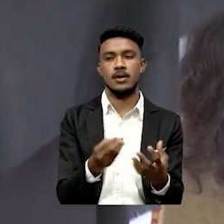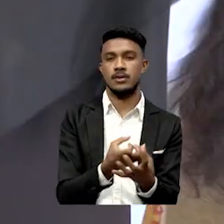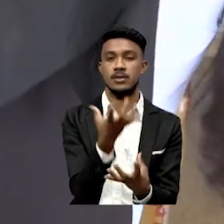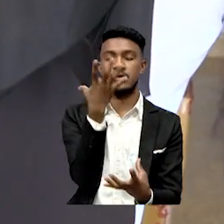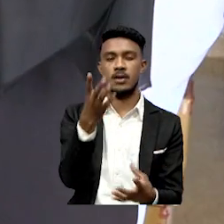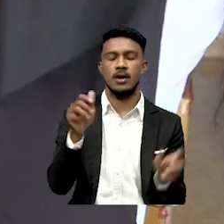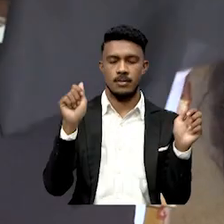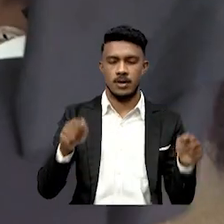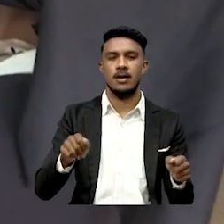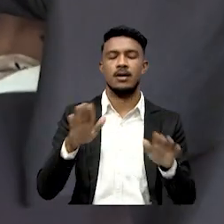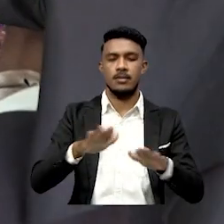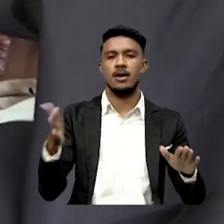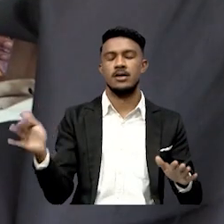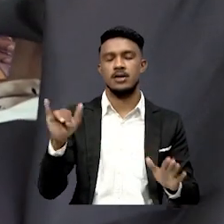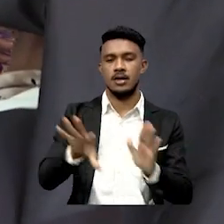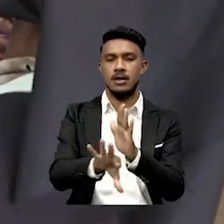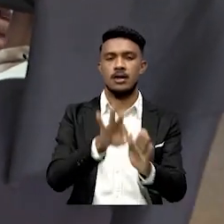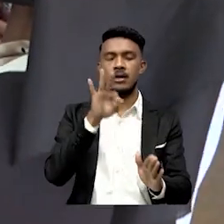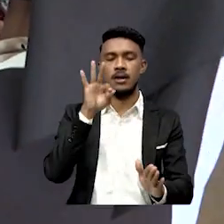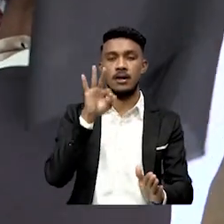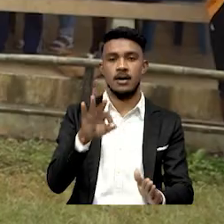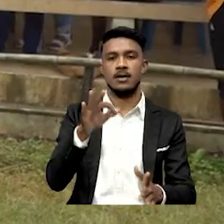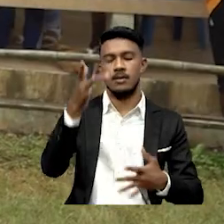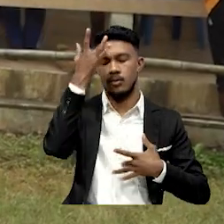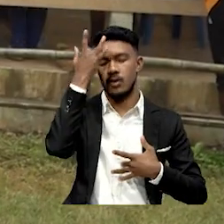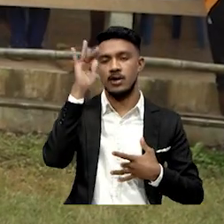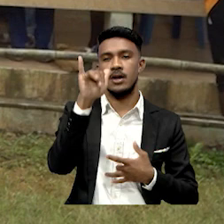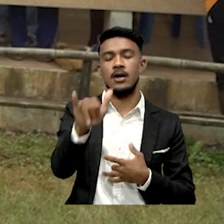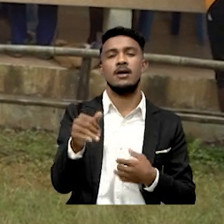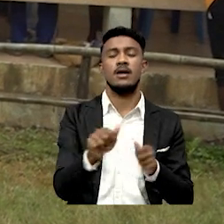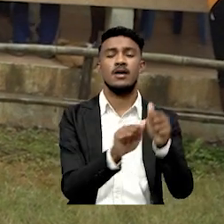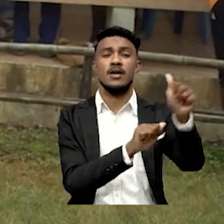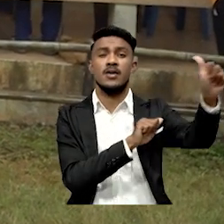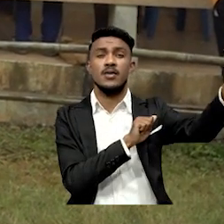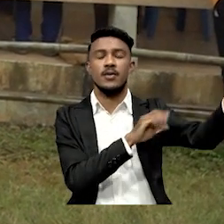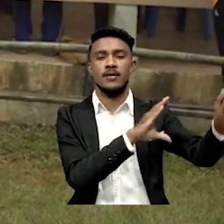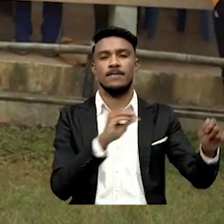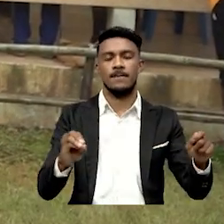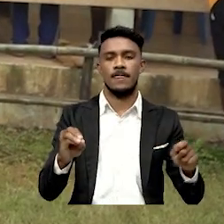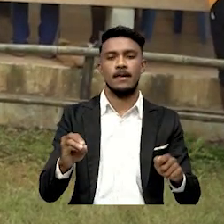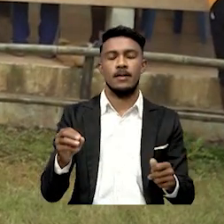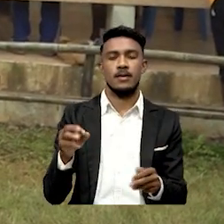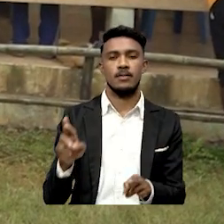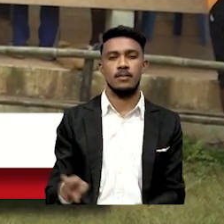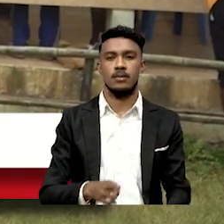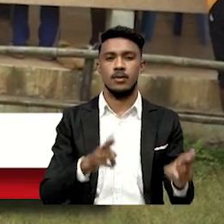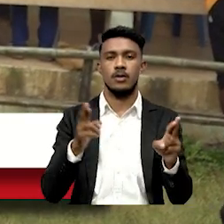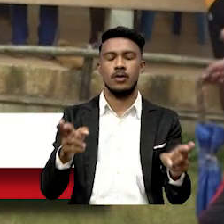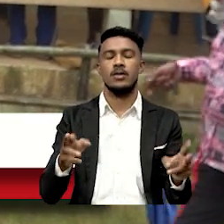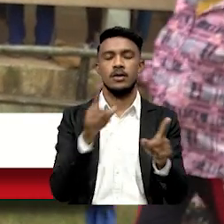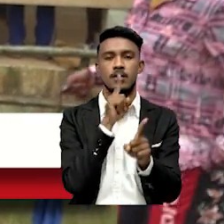heta moras itani area geografika balu heta helos dok ia tumbang mota ko bese be klian